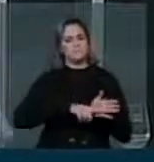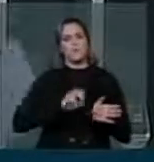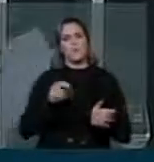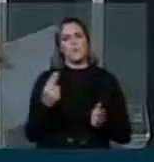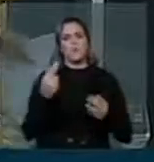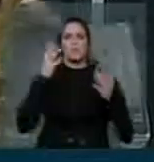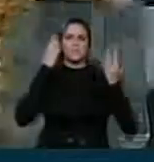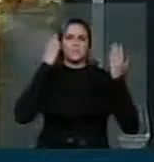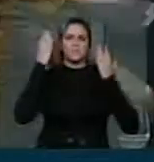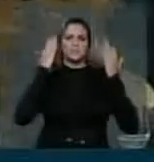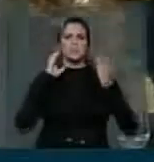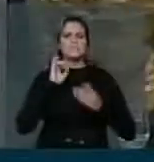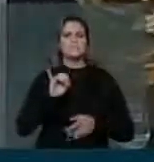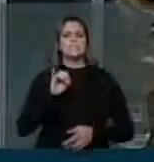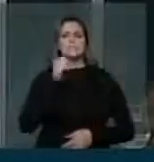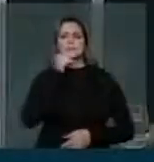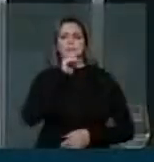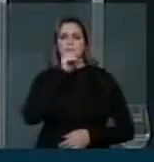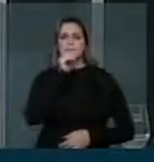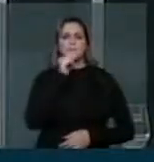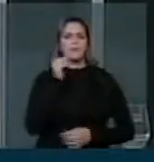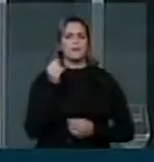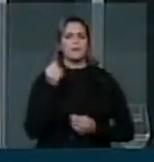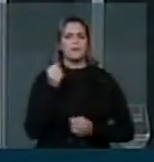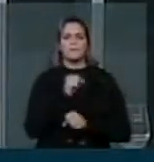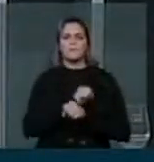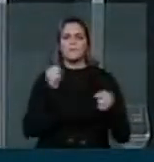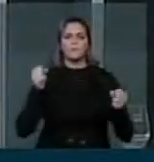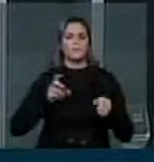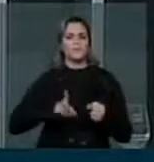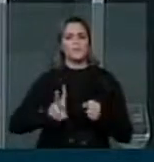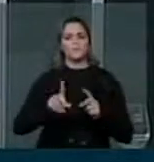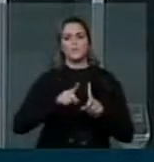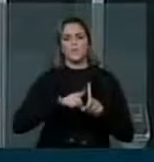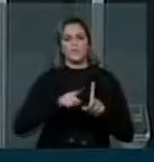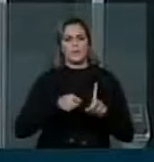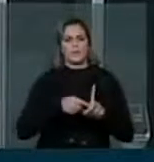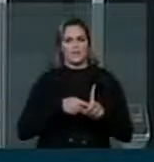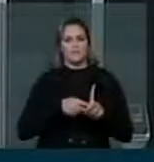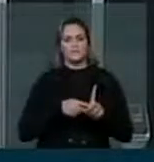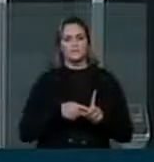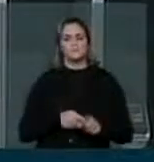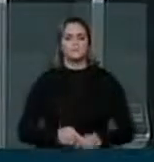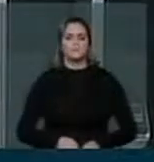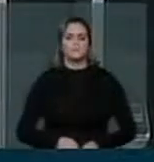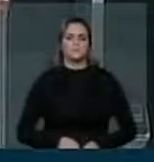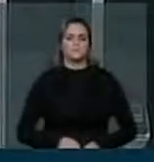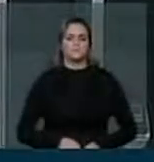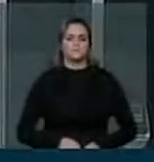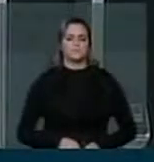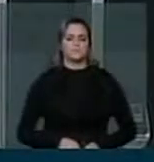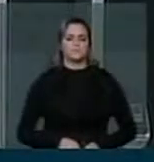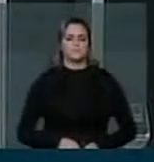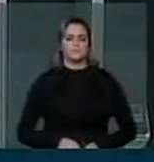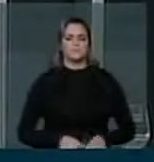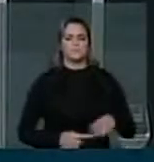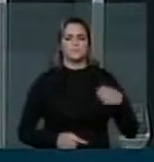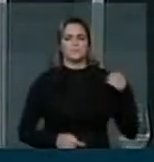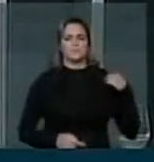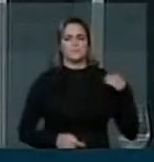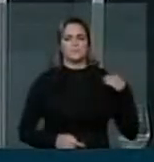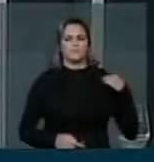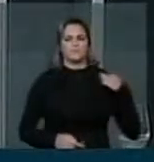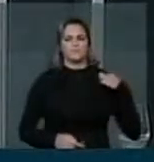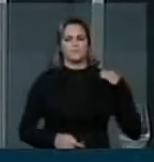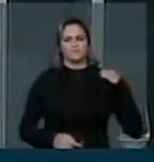psicólogo, quando a mãe não tiver condições de prosseguir na gravidez. Isto, se não é um atentado à